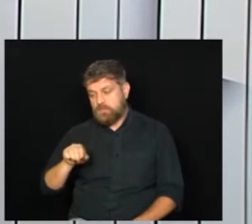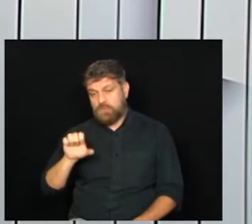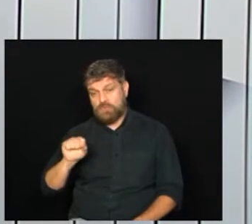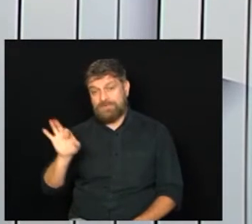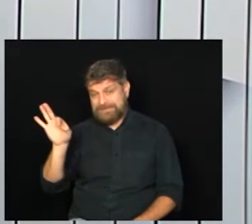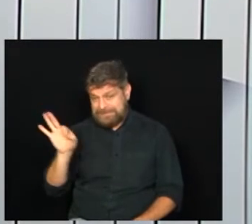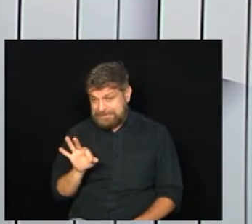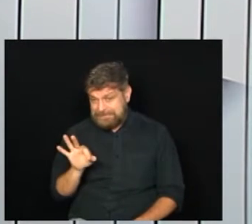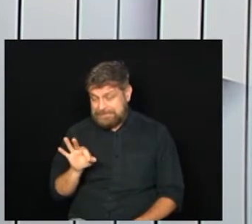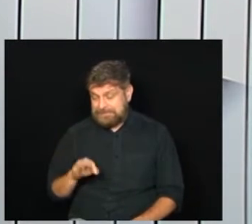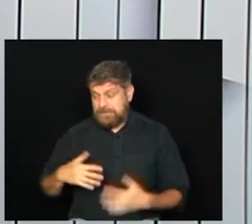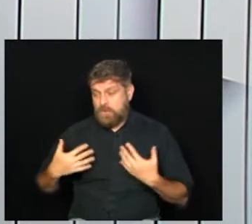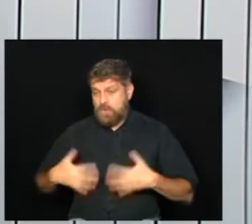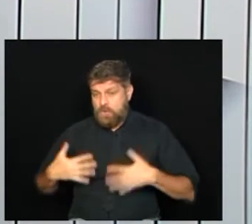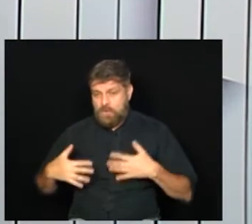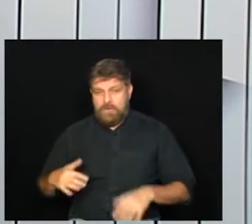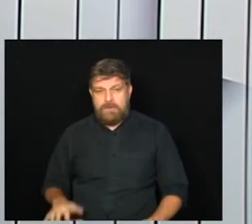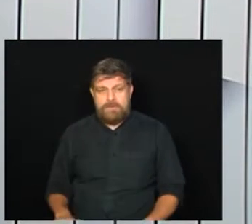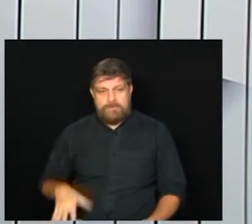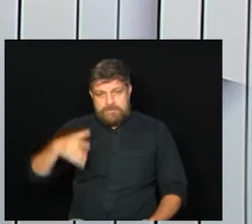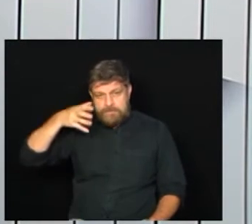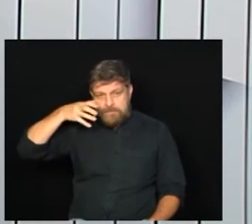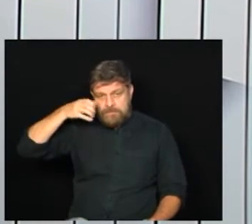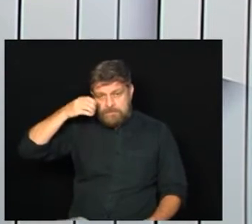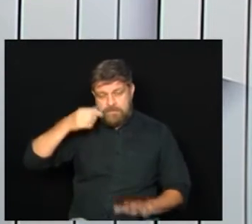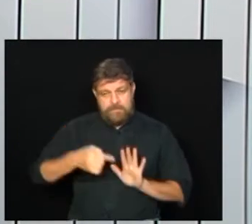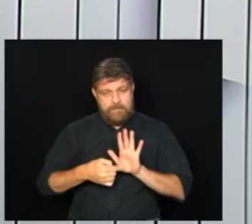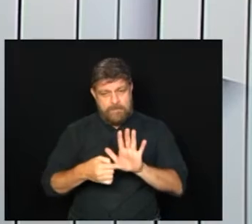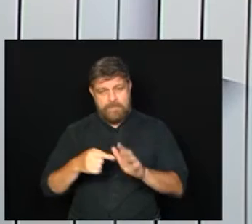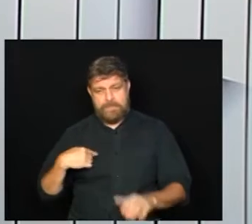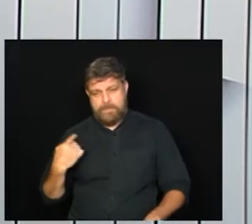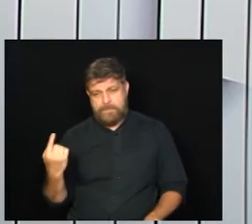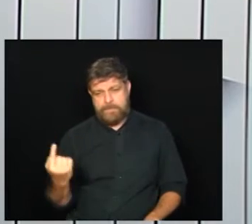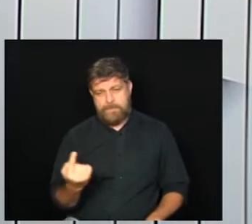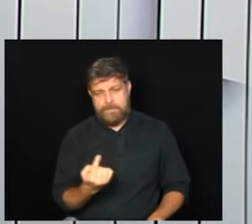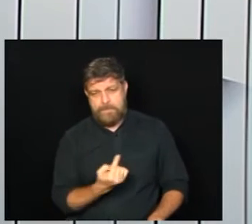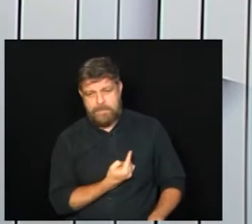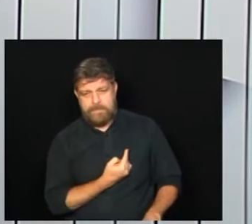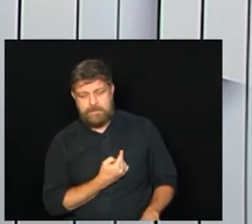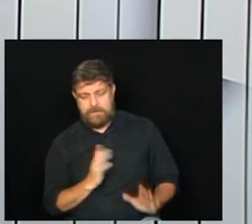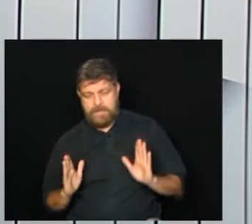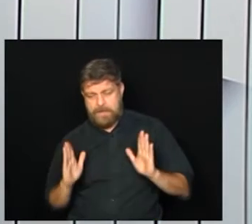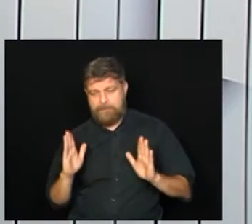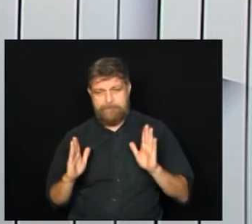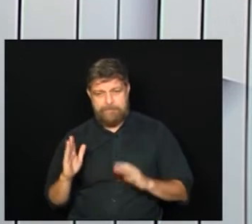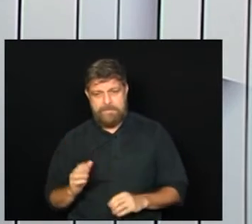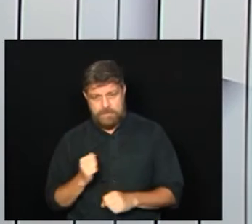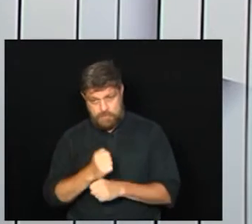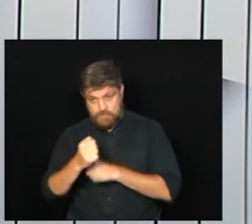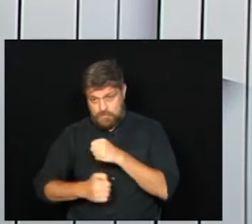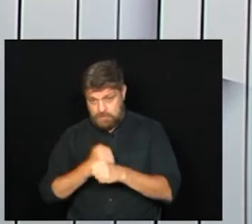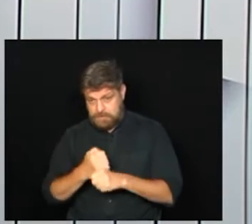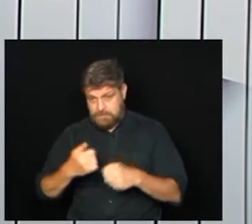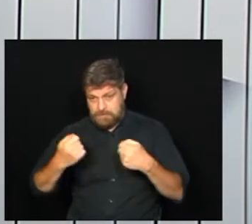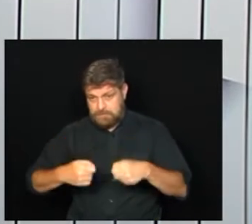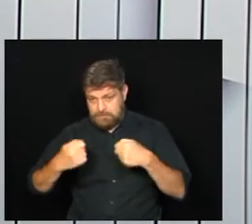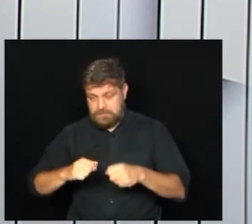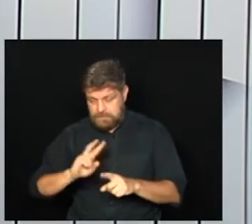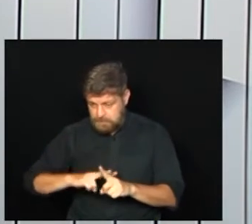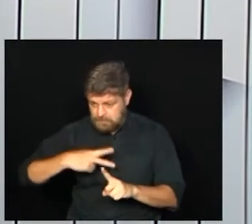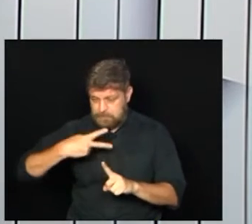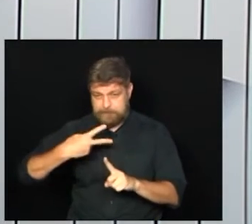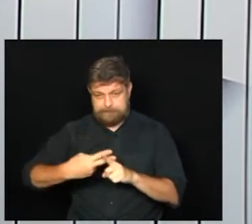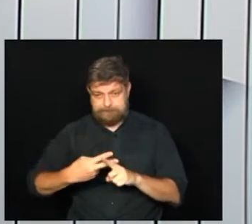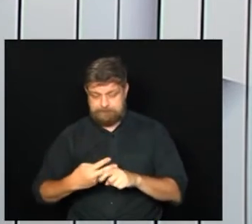11,8%. Então, o nosso repórter André Aranha vai mostrar para a gente que nessa época do ano é preciso redobrar